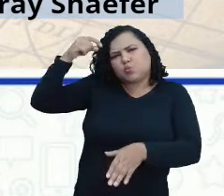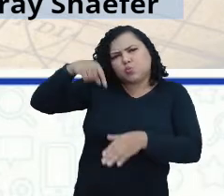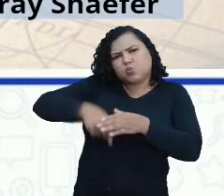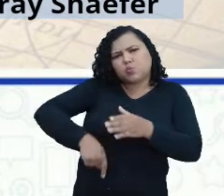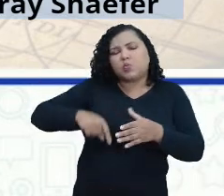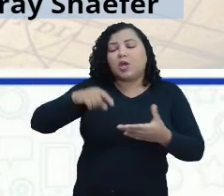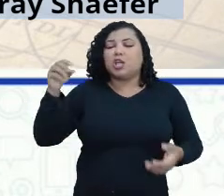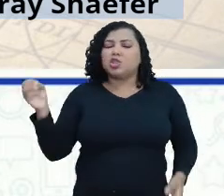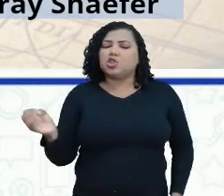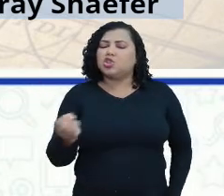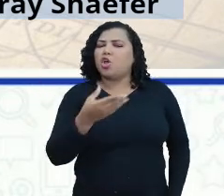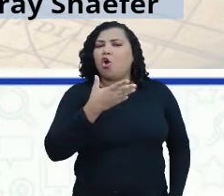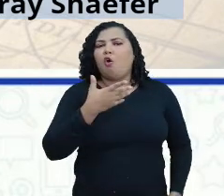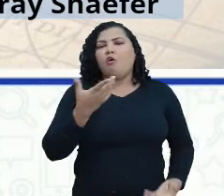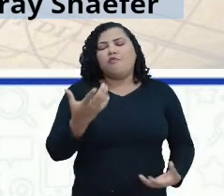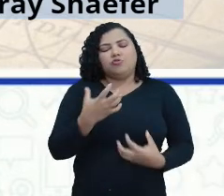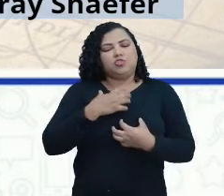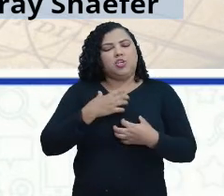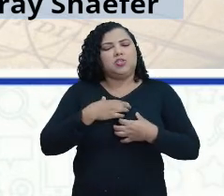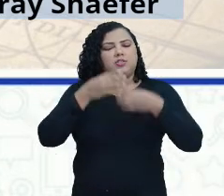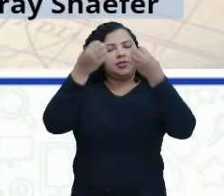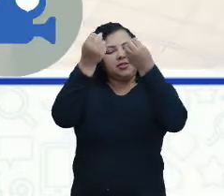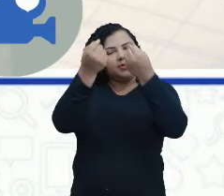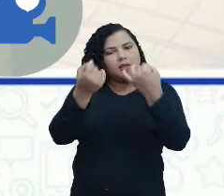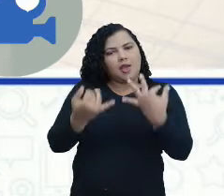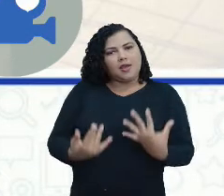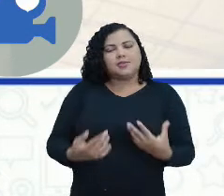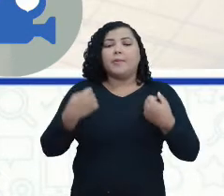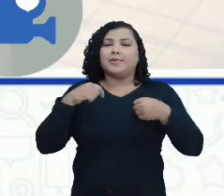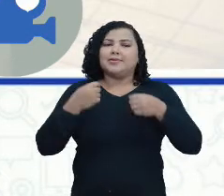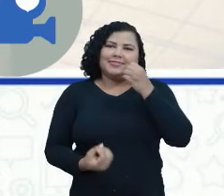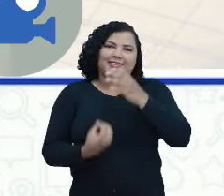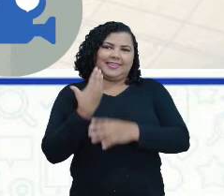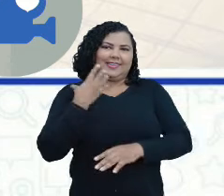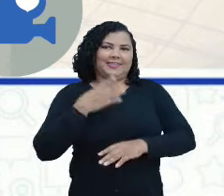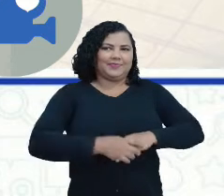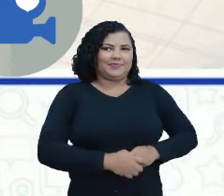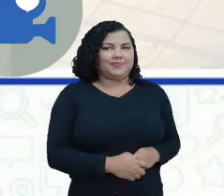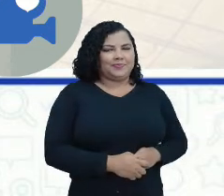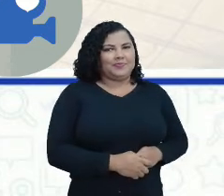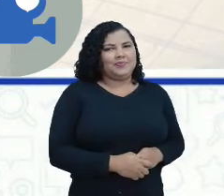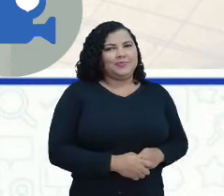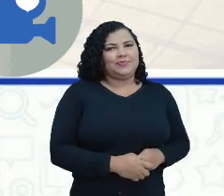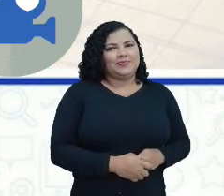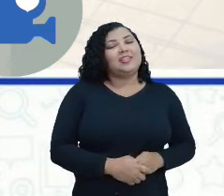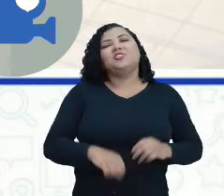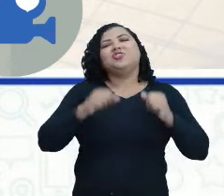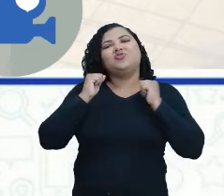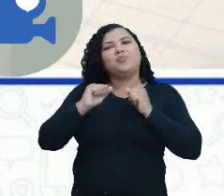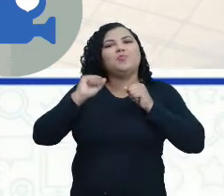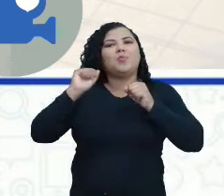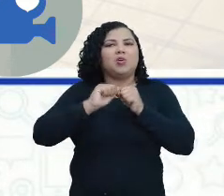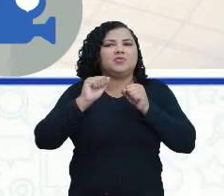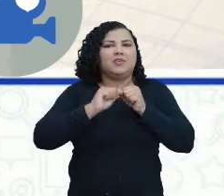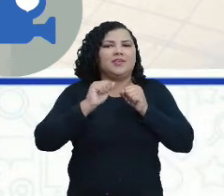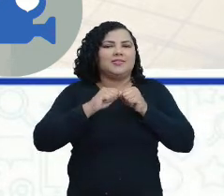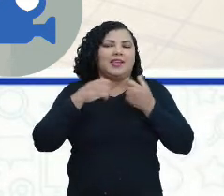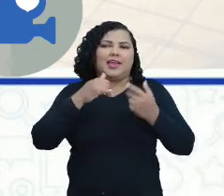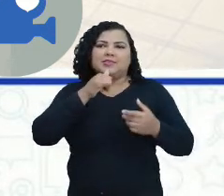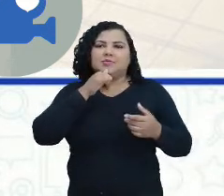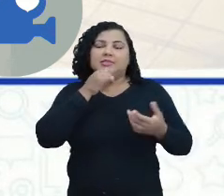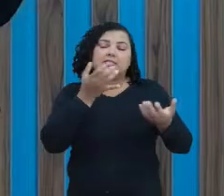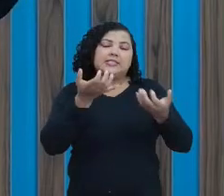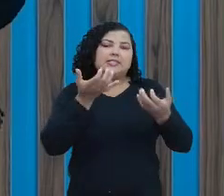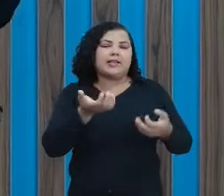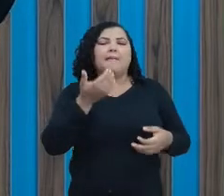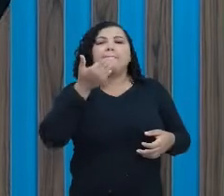novas formas de descrição deveriam ser desenvolvidas. E aí, a gente pode fazer isso, se a gente quiser